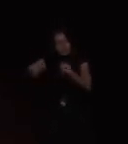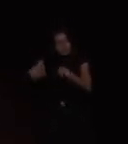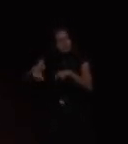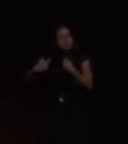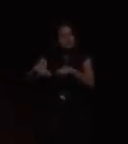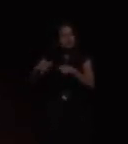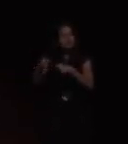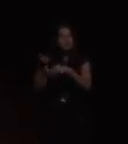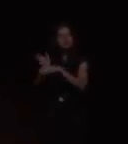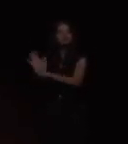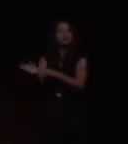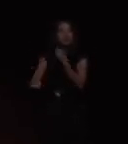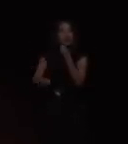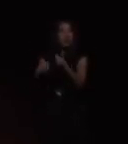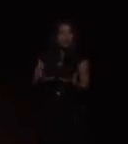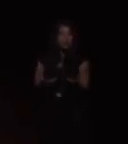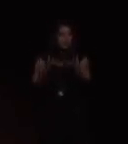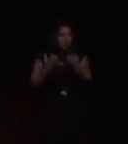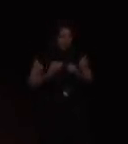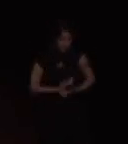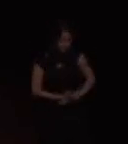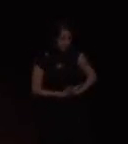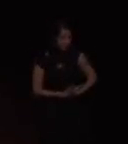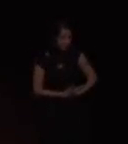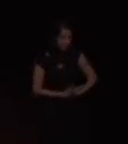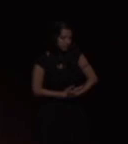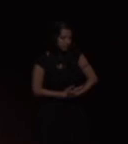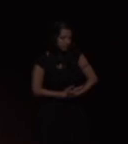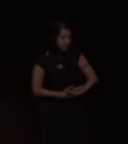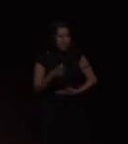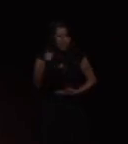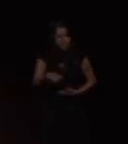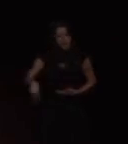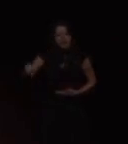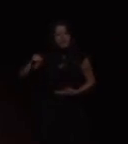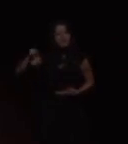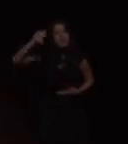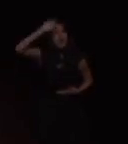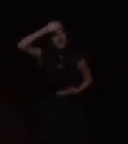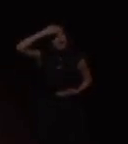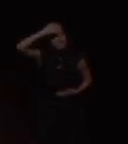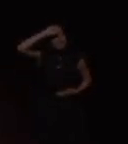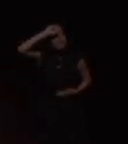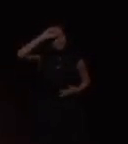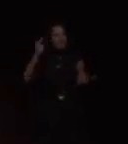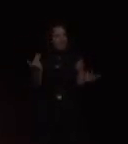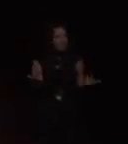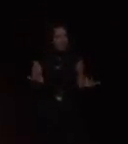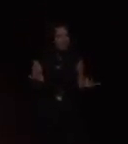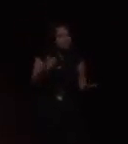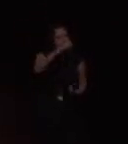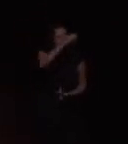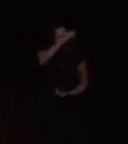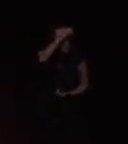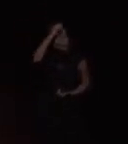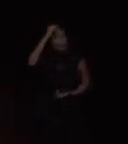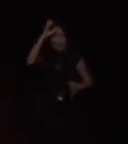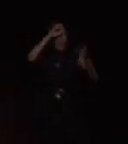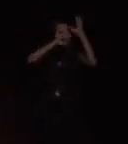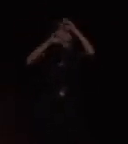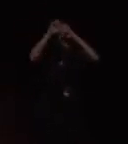chegada. Mas, não sei se é para aprender uma alfabetização, mas para